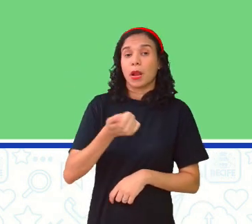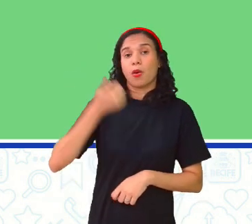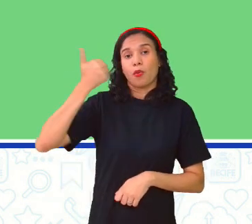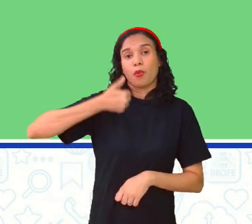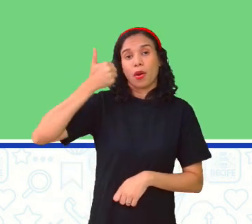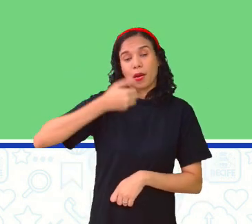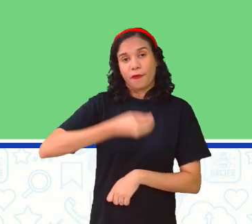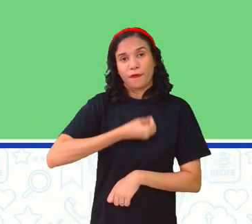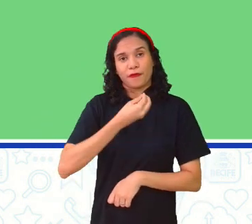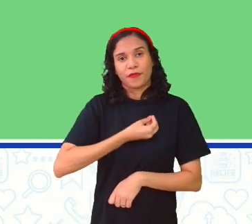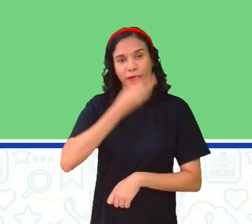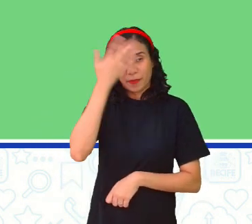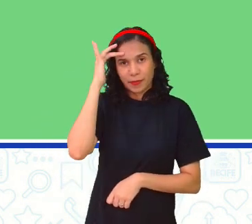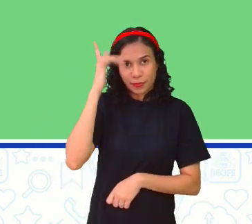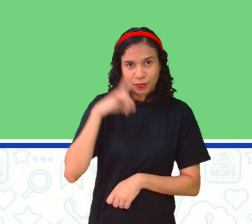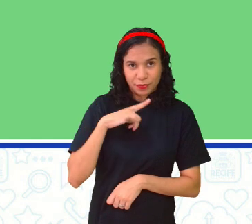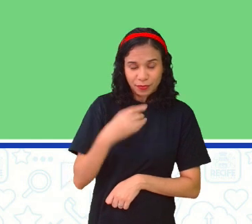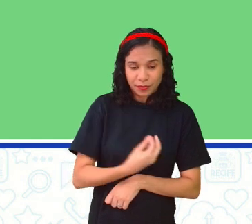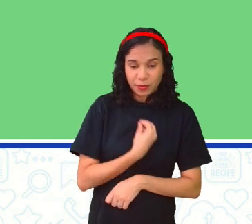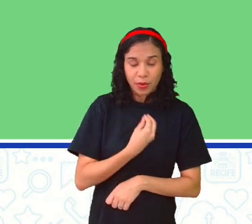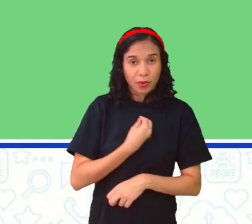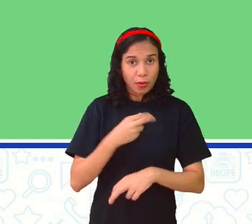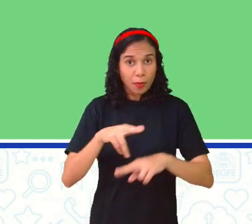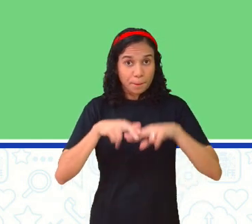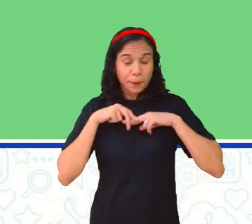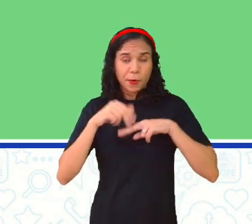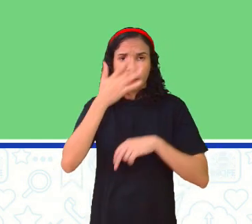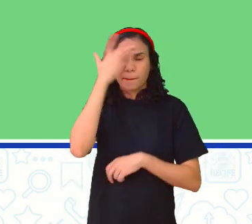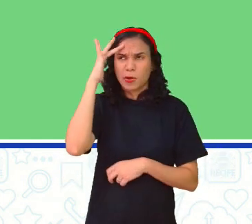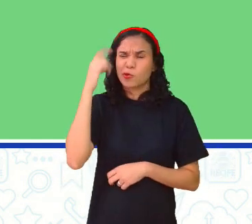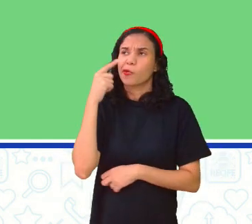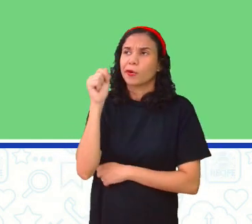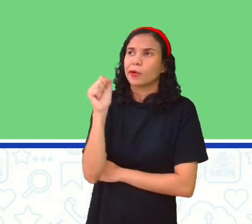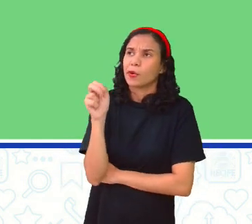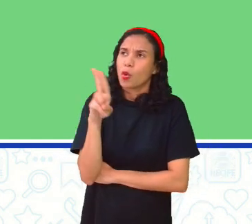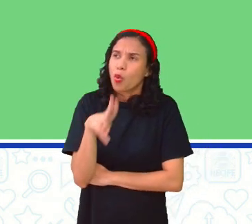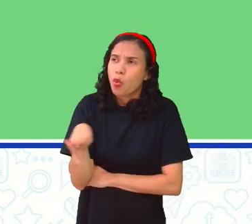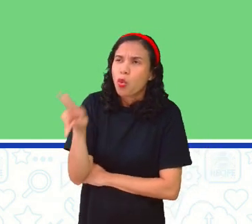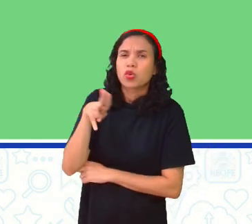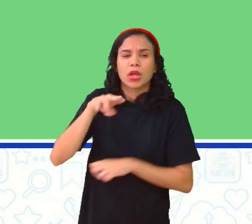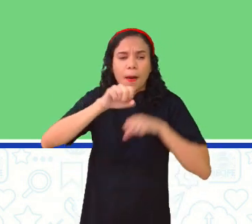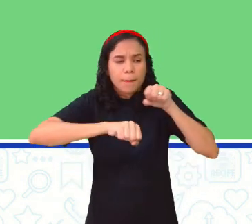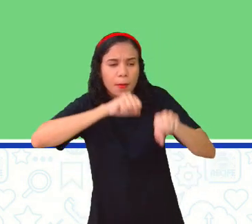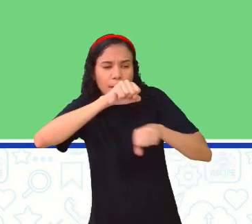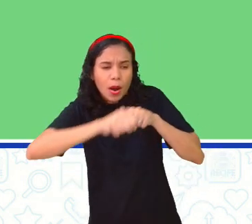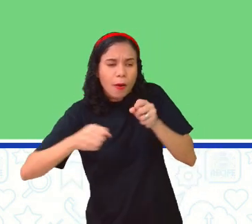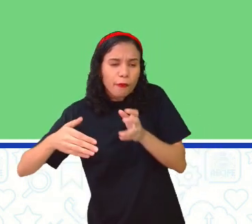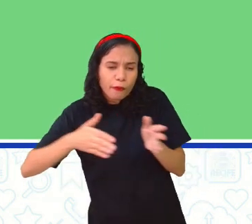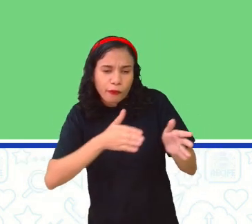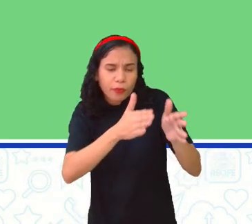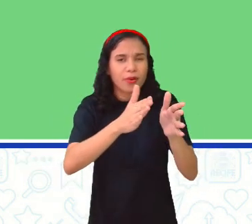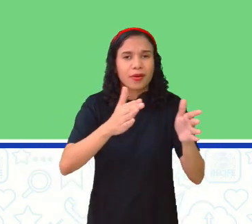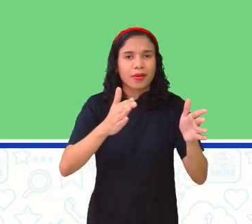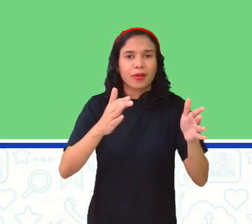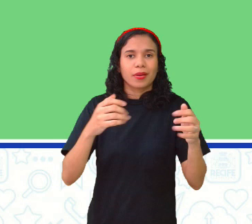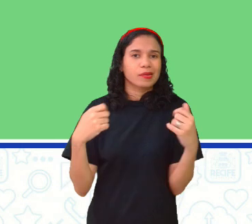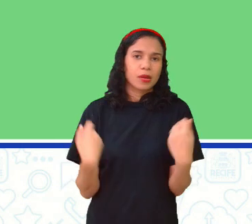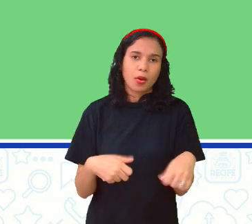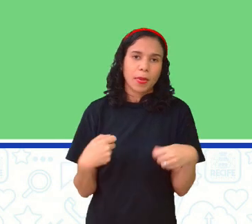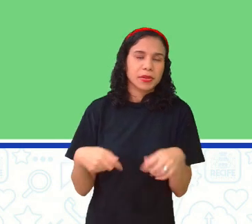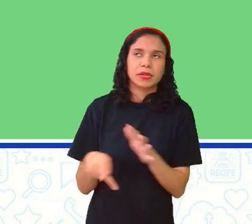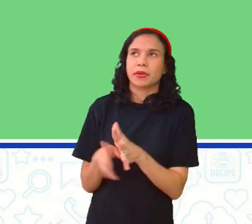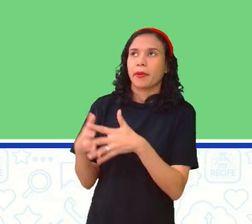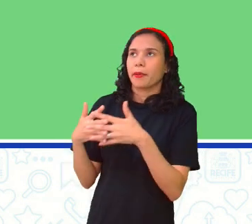qualidade de vida de seus habitantes. Então, quando você passa a usar as ciclofaixas, sem precisar sair de